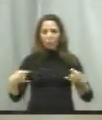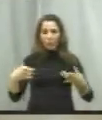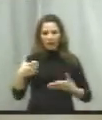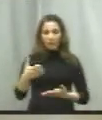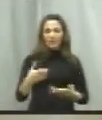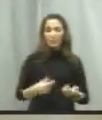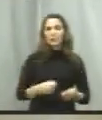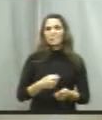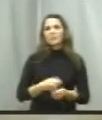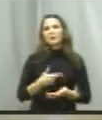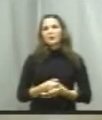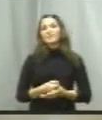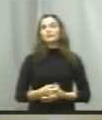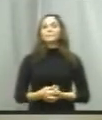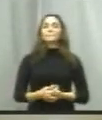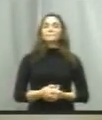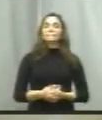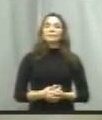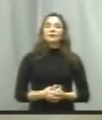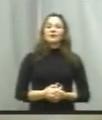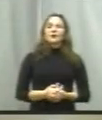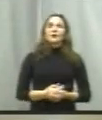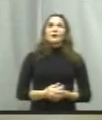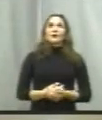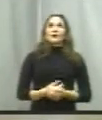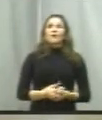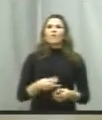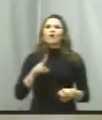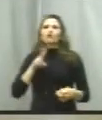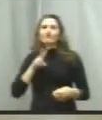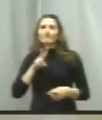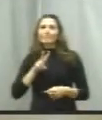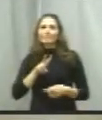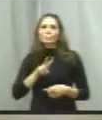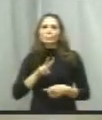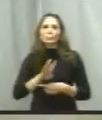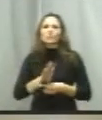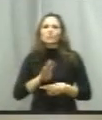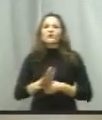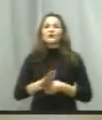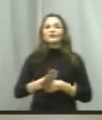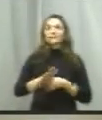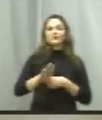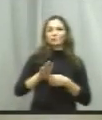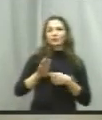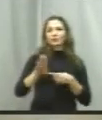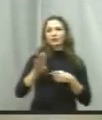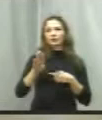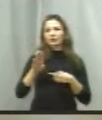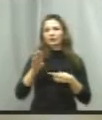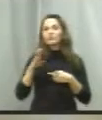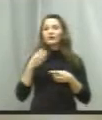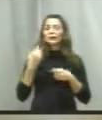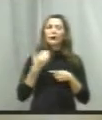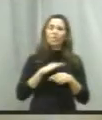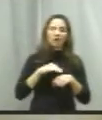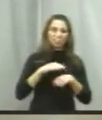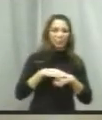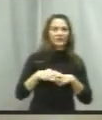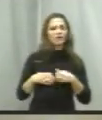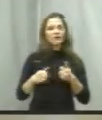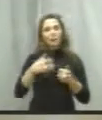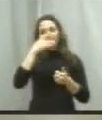favor, trate com mais carinho o esporte da nossa cidade, os funcionários que estão lá trabalhando, cuidando das